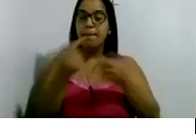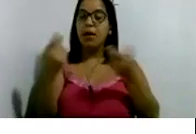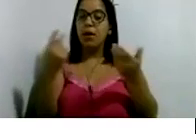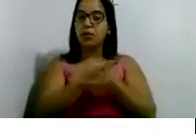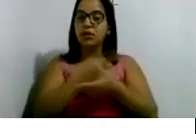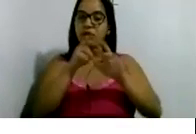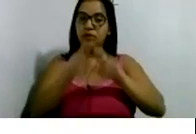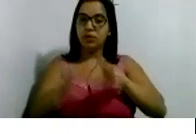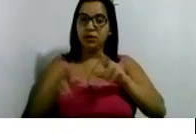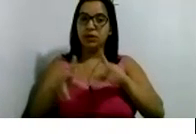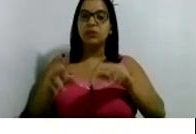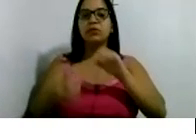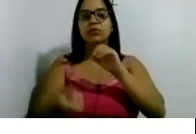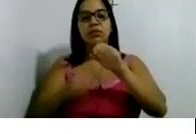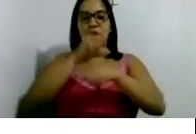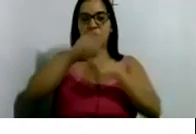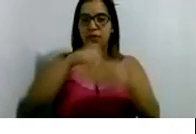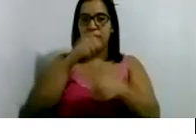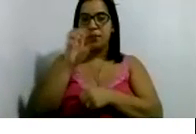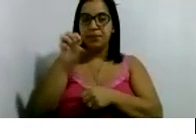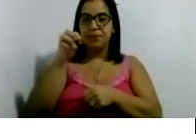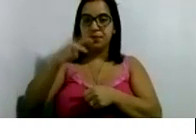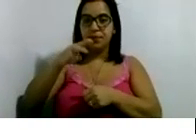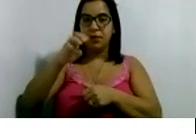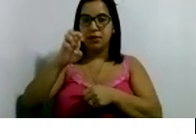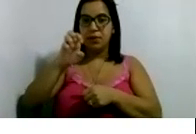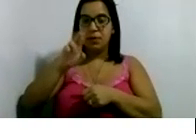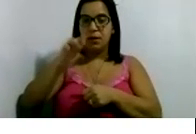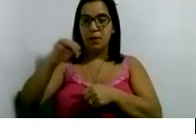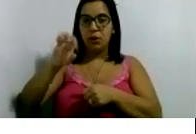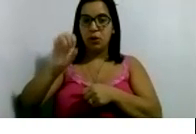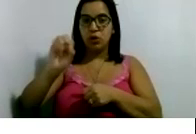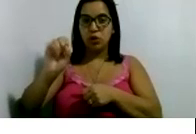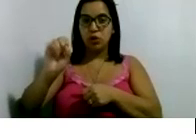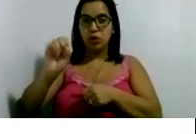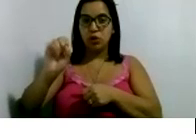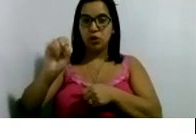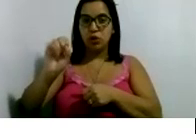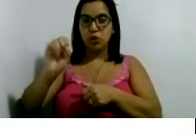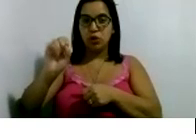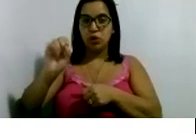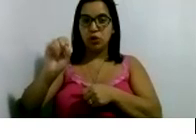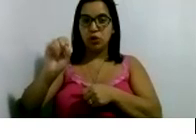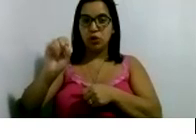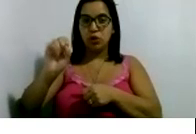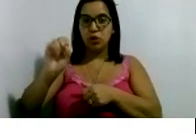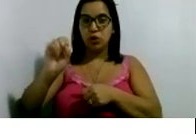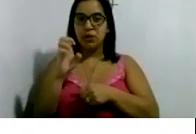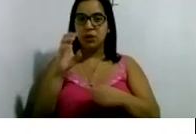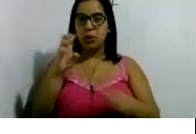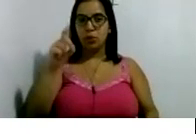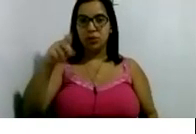em espermatócitos secundários, só que esses já são haploides. Então, a gente vai falar de haploide como 2N